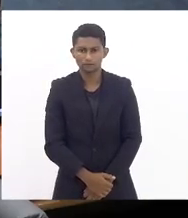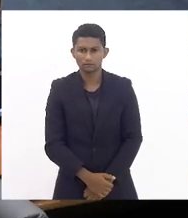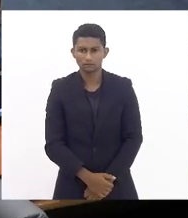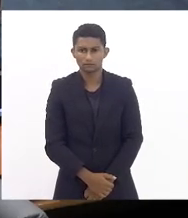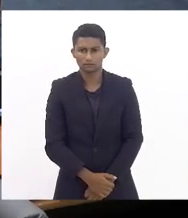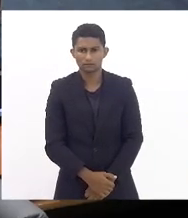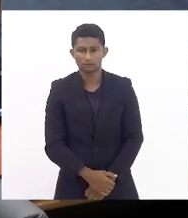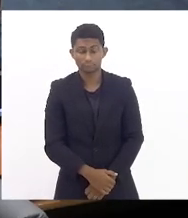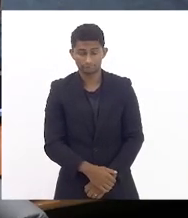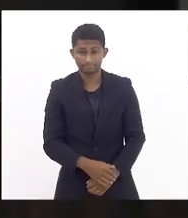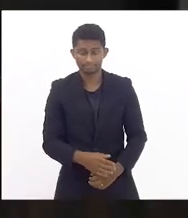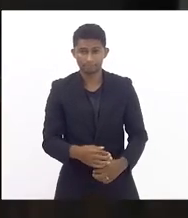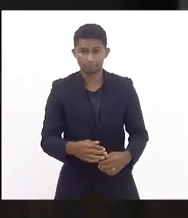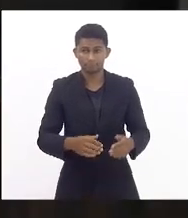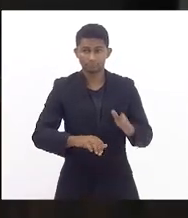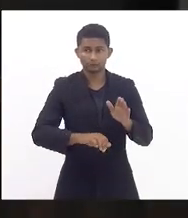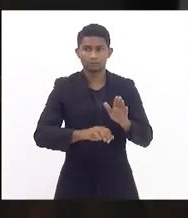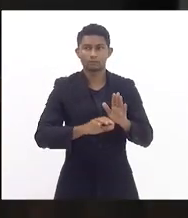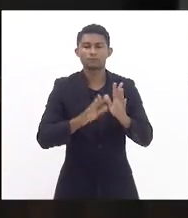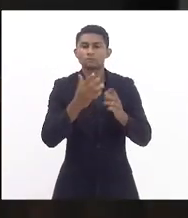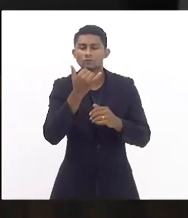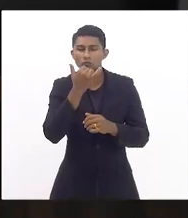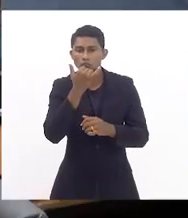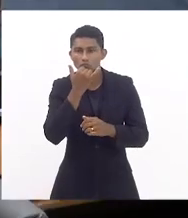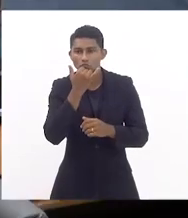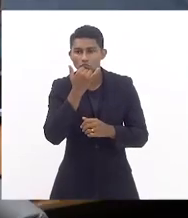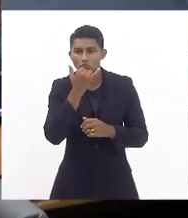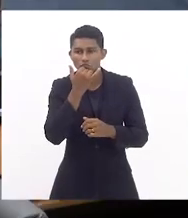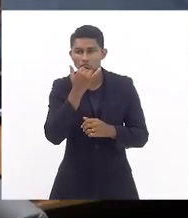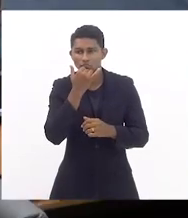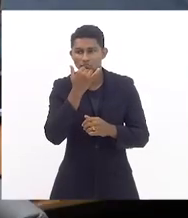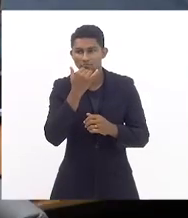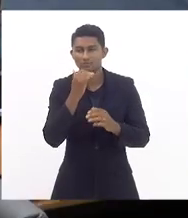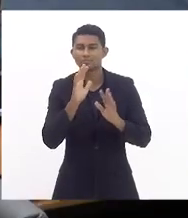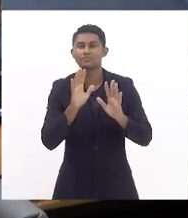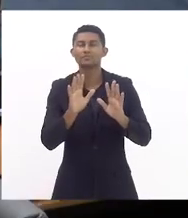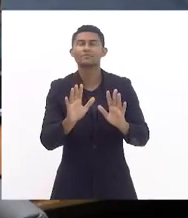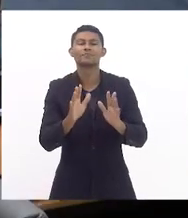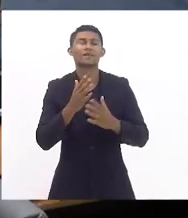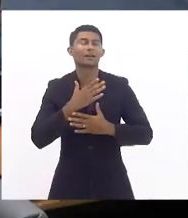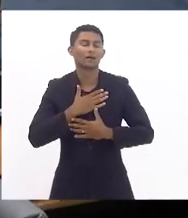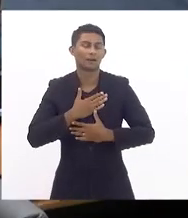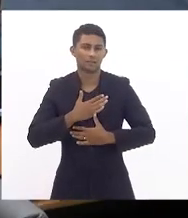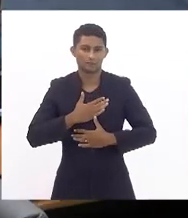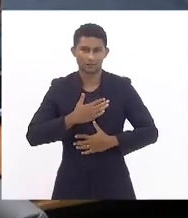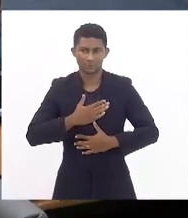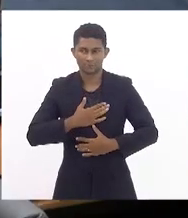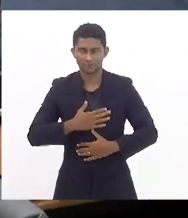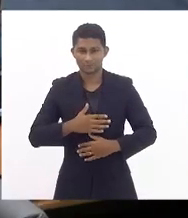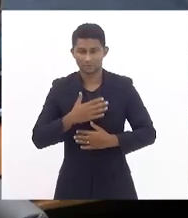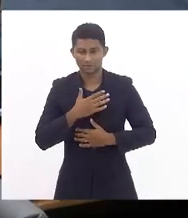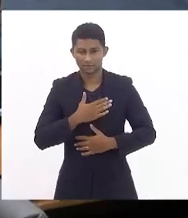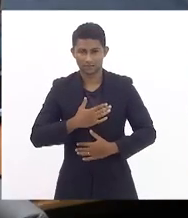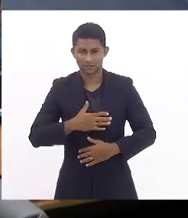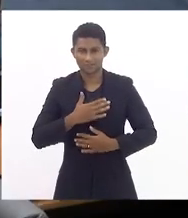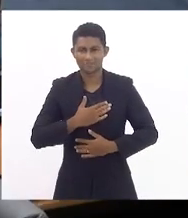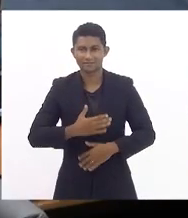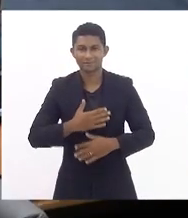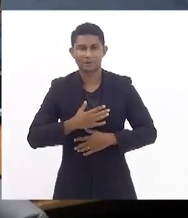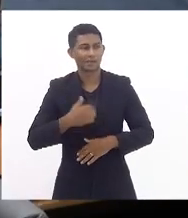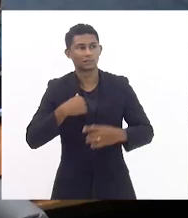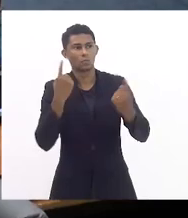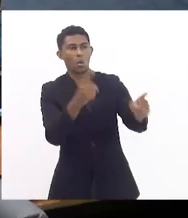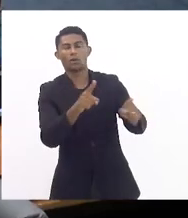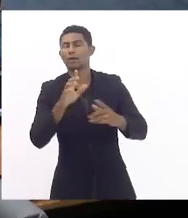Suprime-se o artigo 1º. Desculpa. Eu entro com representação agora no Conselho de Ética quanto a Vossa